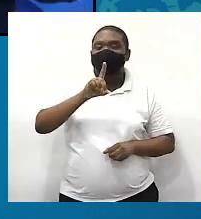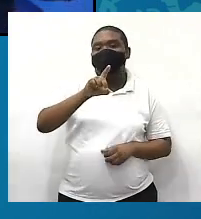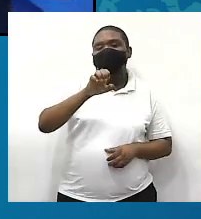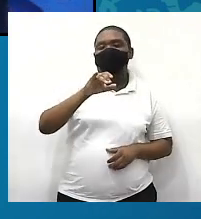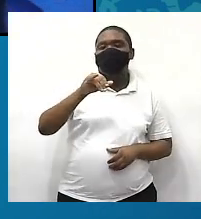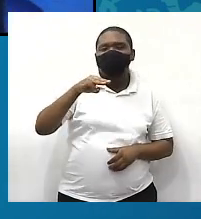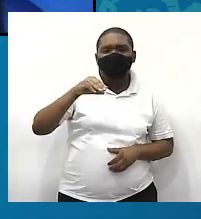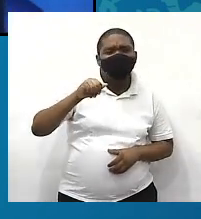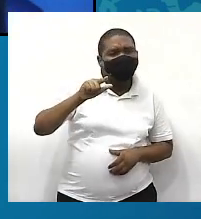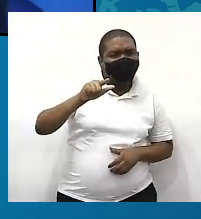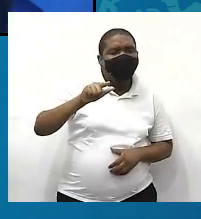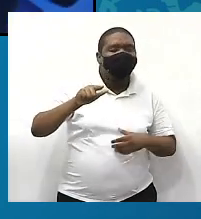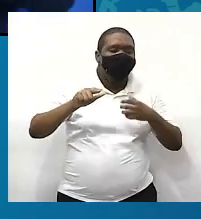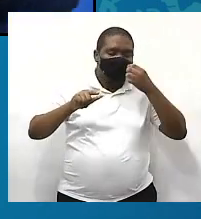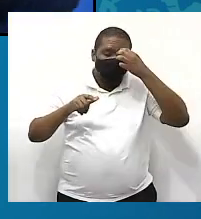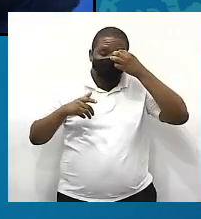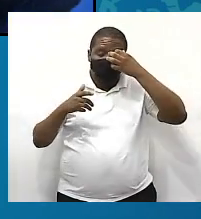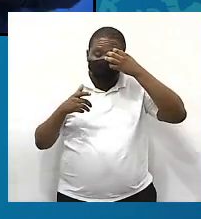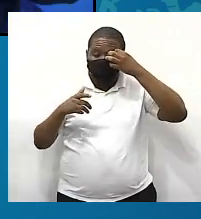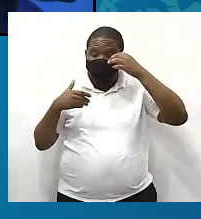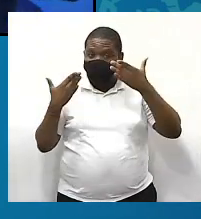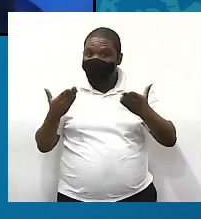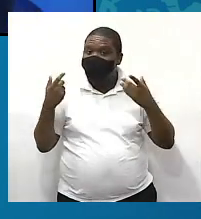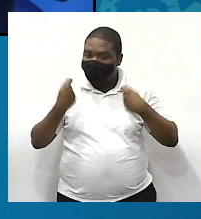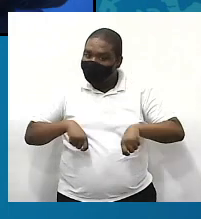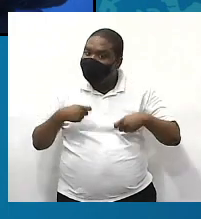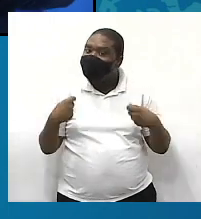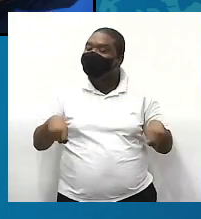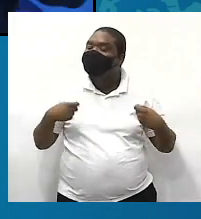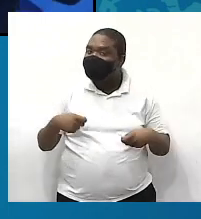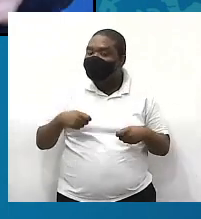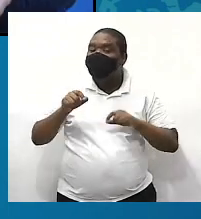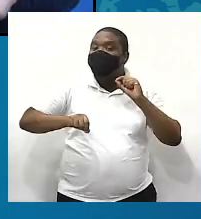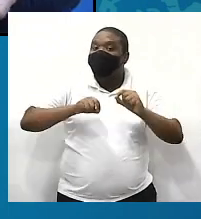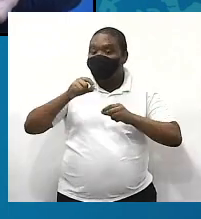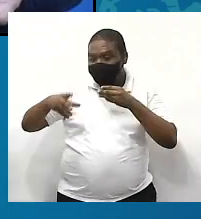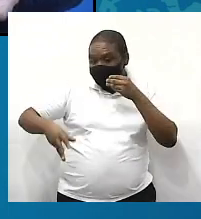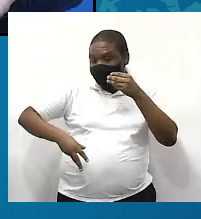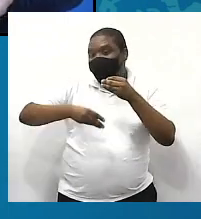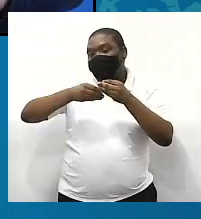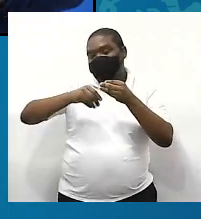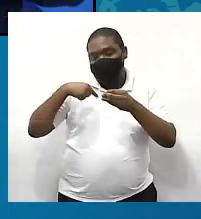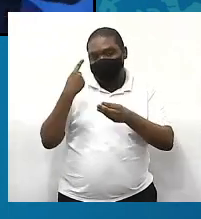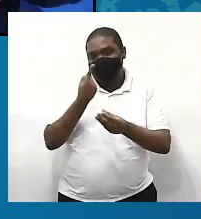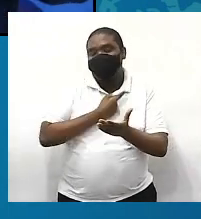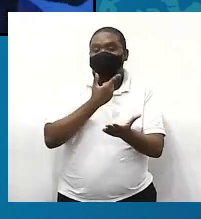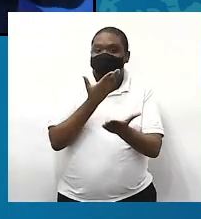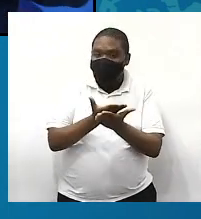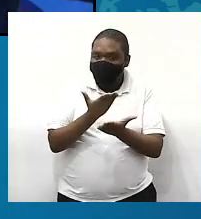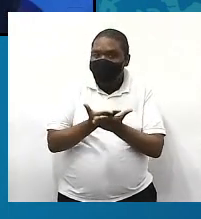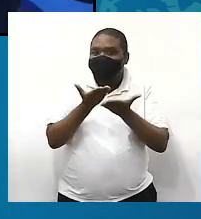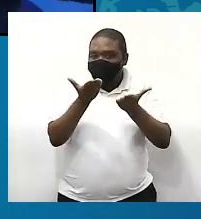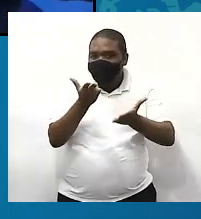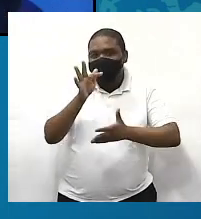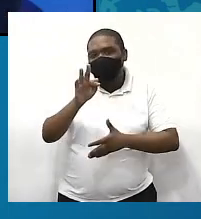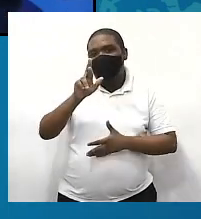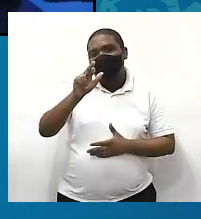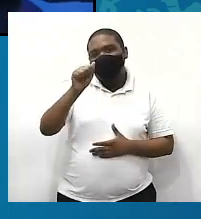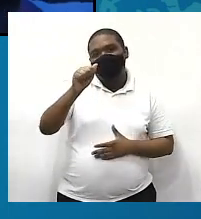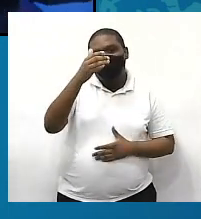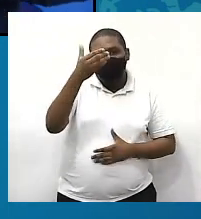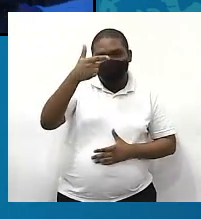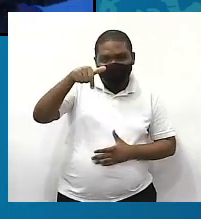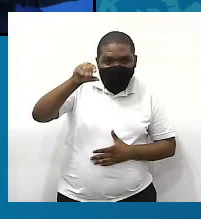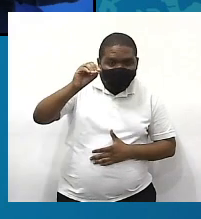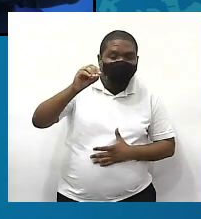Então, é necessário complementar a gente também estudar um pouquinho de fração, tá bom? Então, vamos seguir